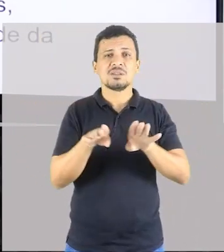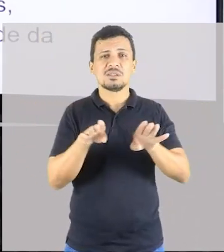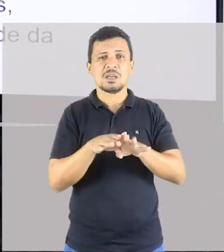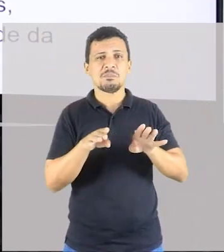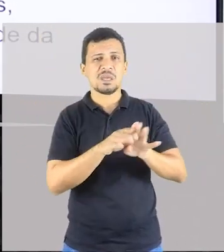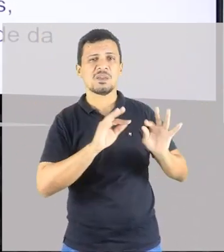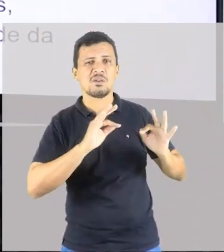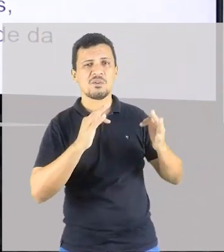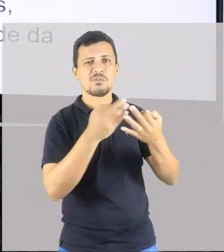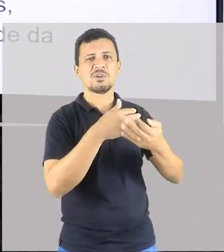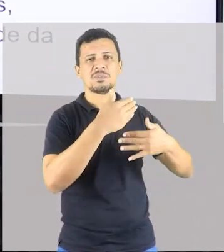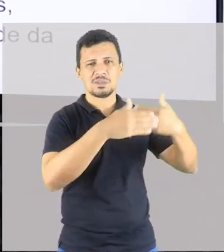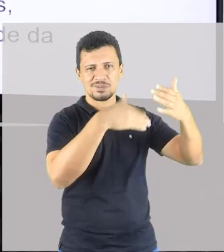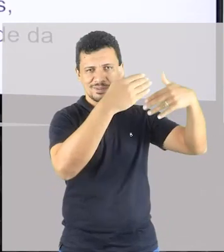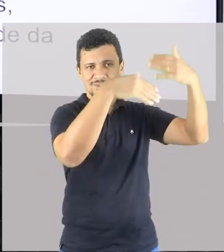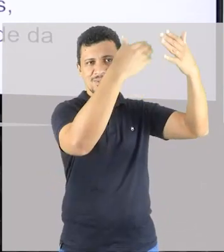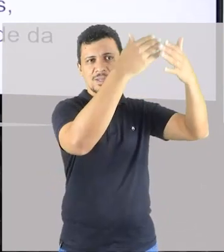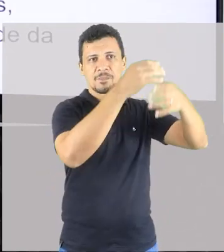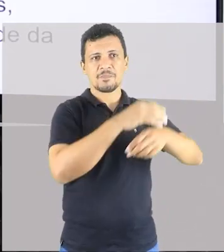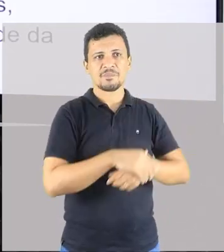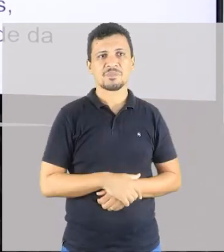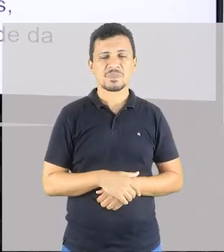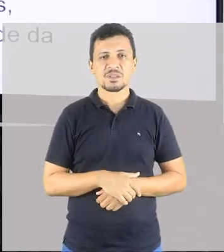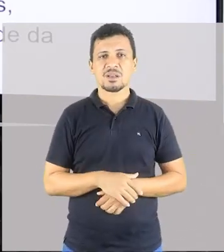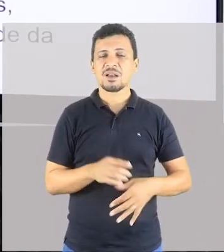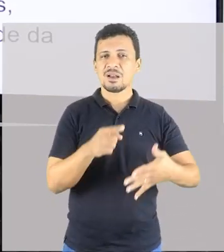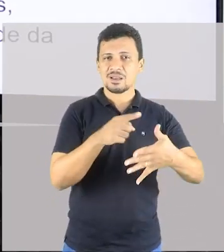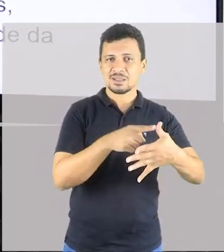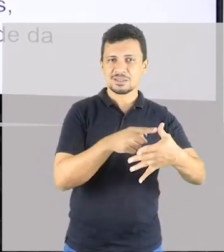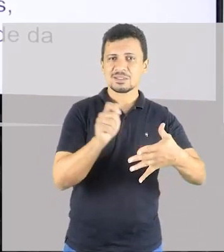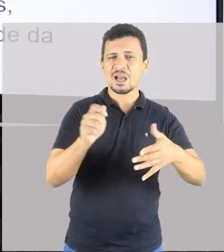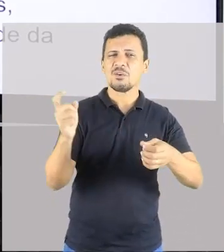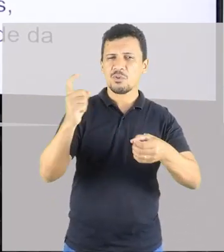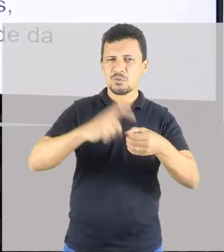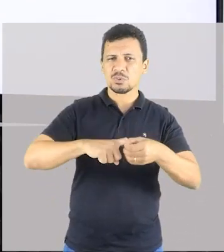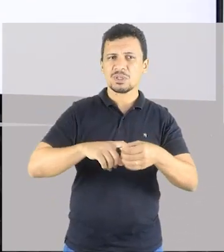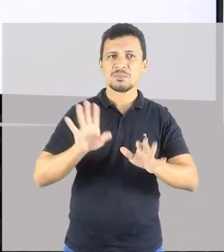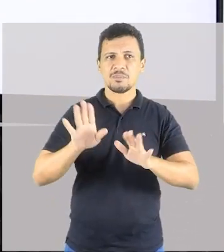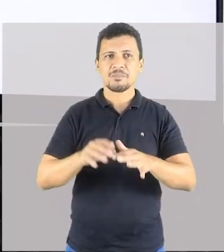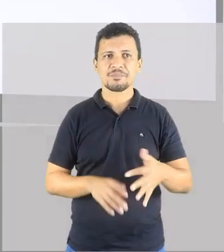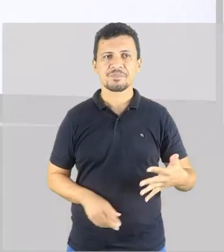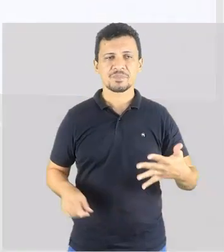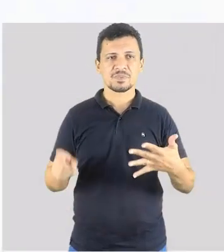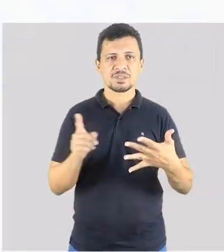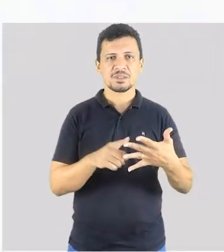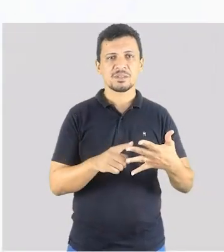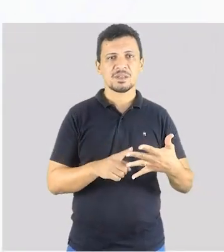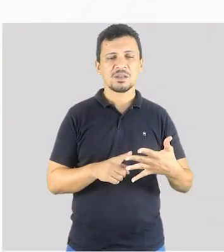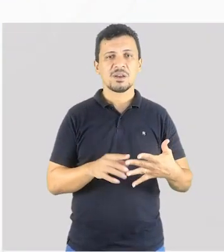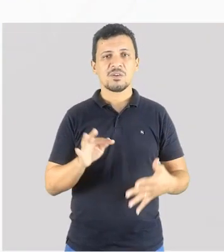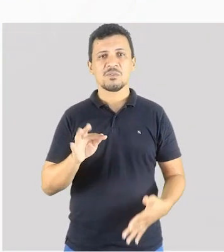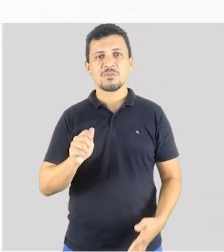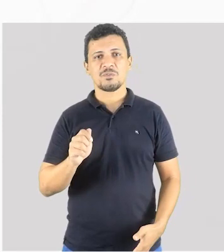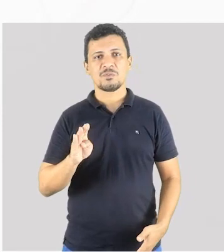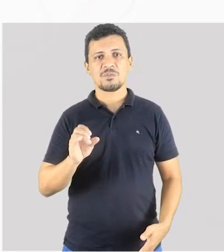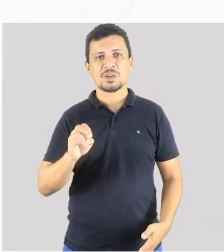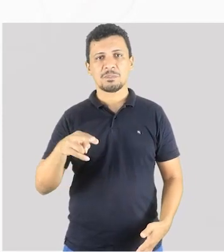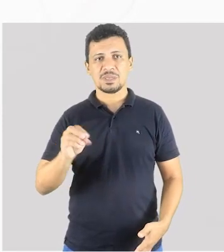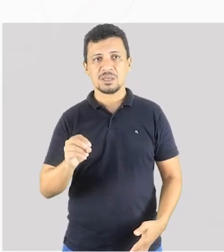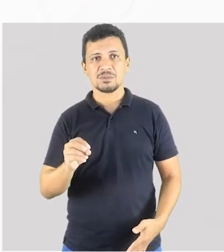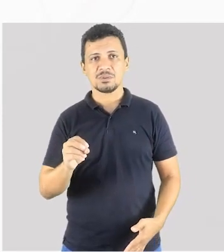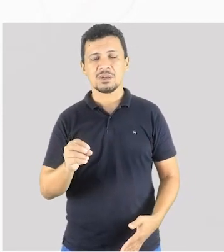da família, eu vou só voltar depois aqui essa letra A, certo? Aí teríamos aqui, Fabiano,